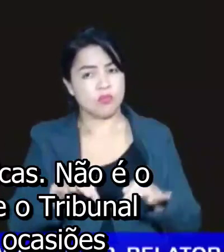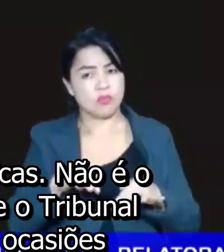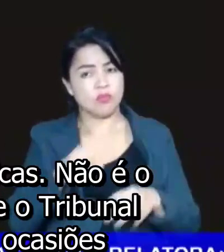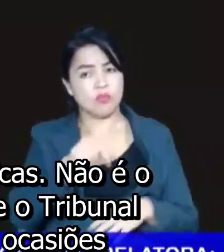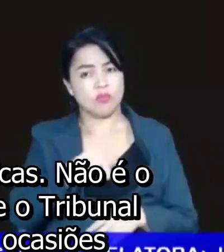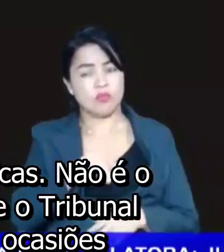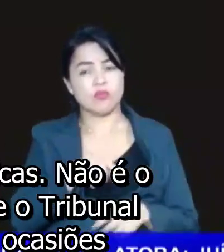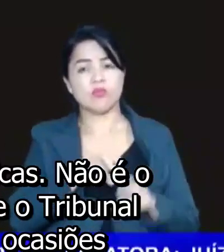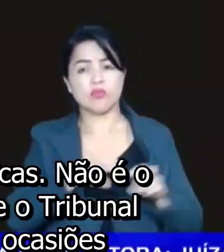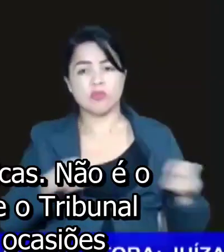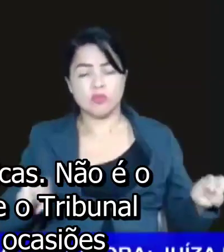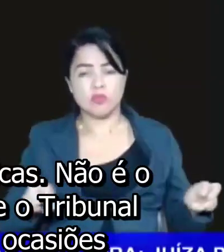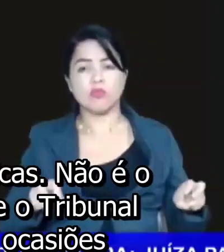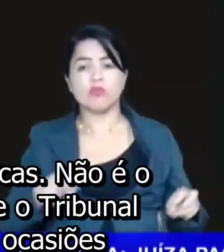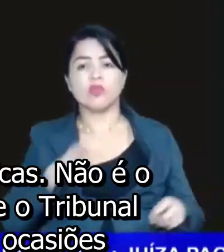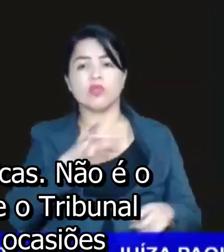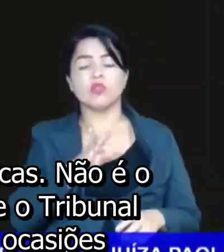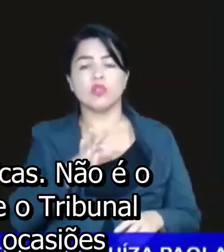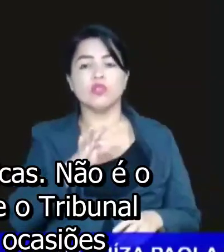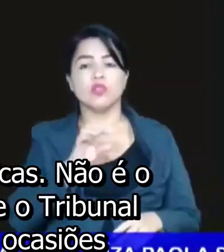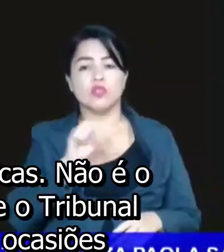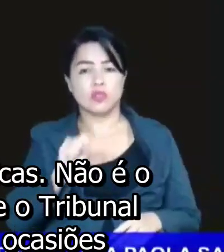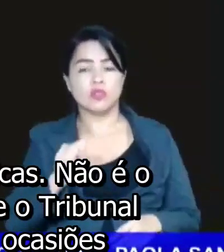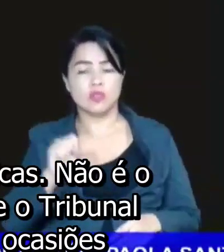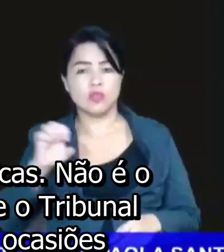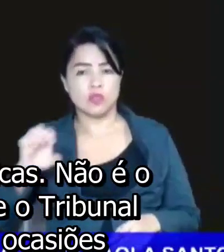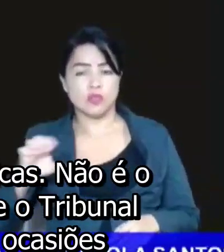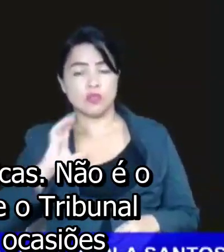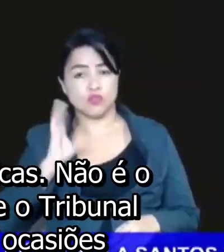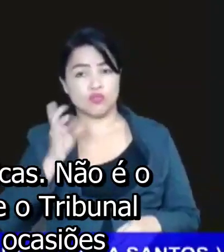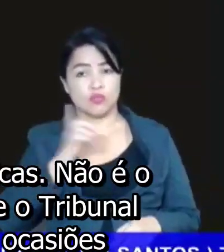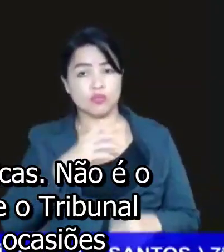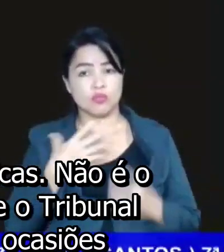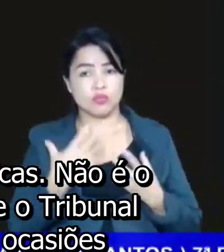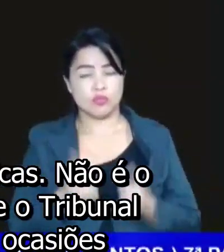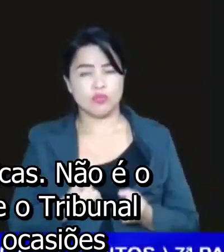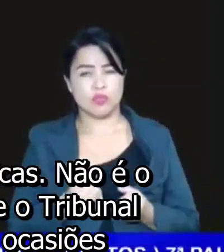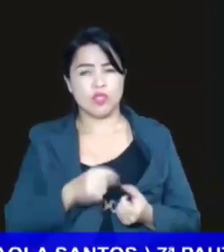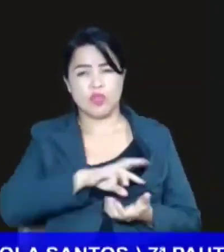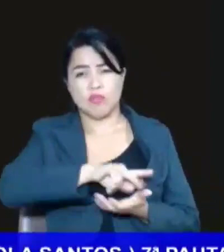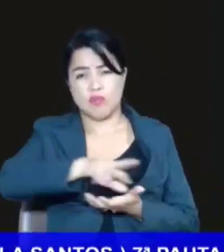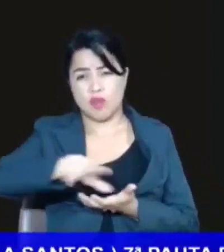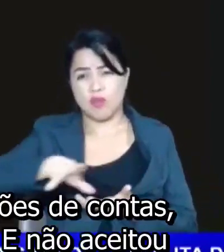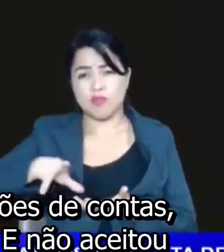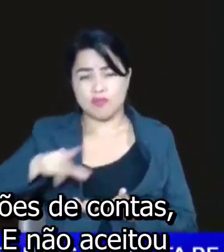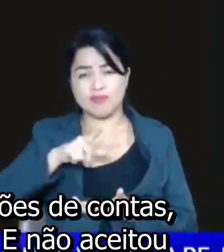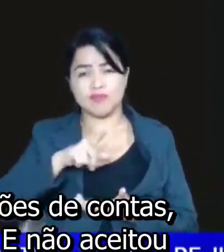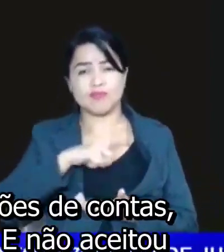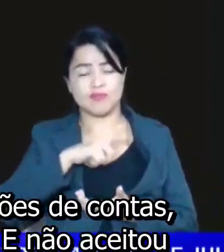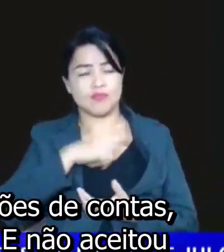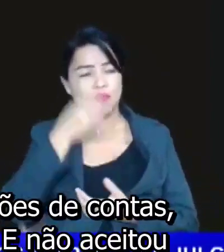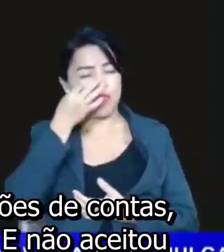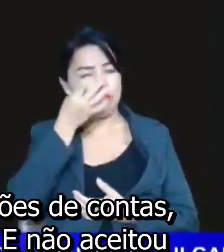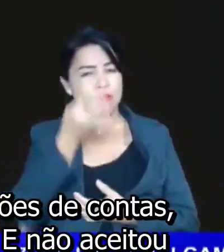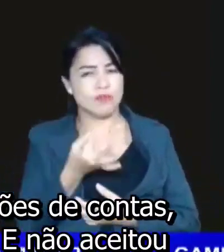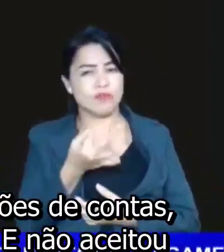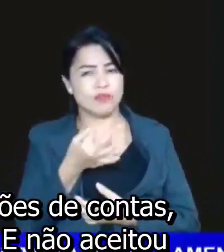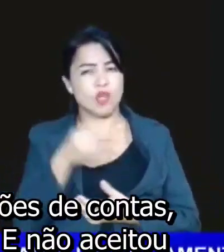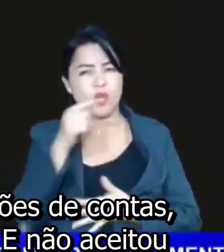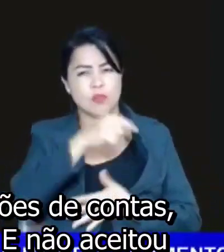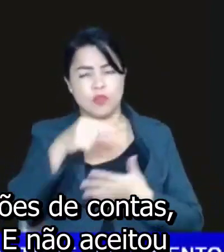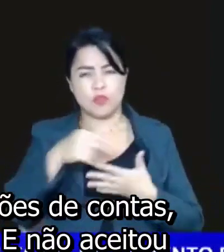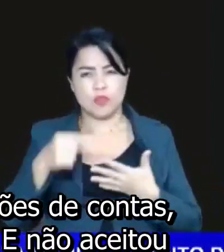que o Tribunal Superior Eleitoral admite, ou já admitiu em diversas ocasiões, a observância